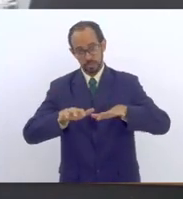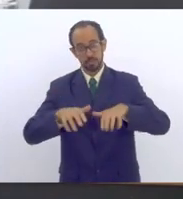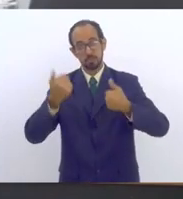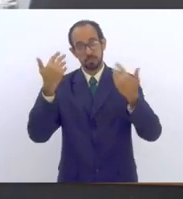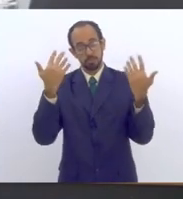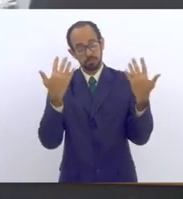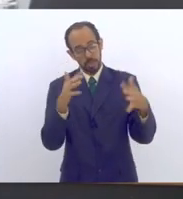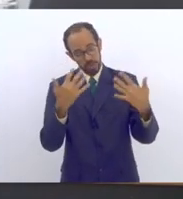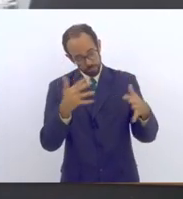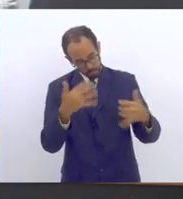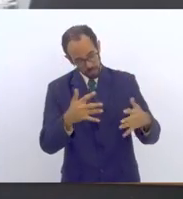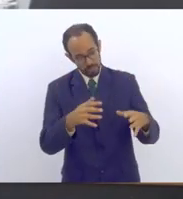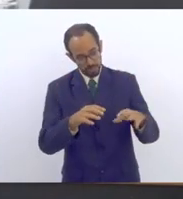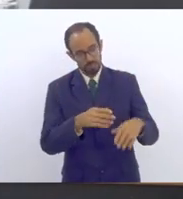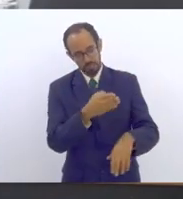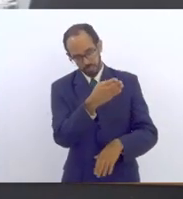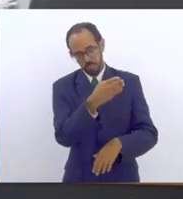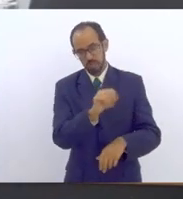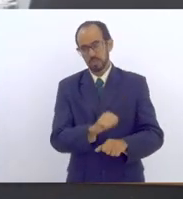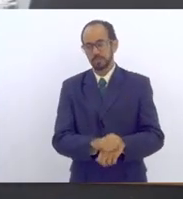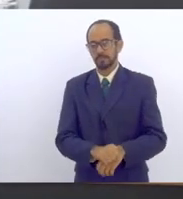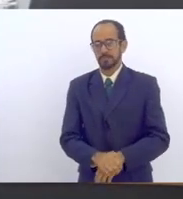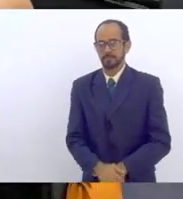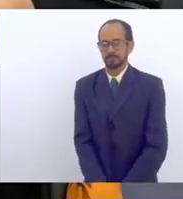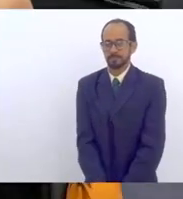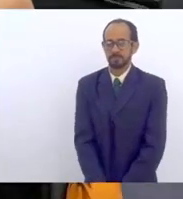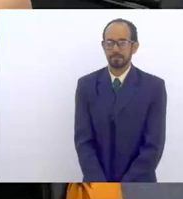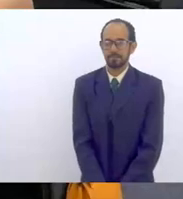programa segurança presente tá bem muito obrigado